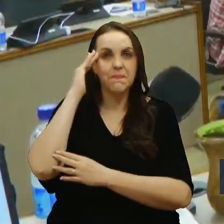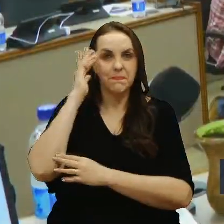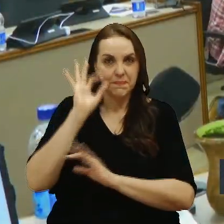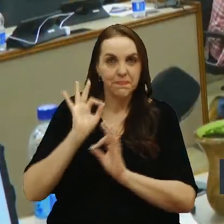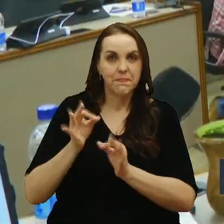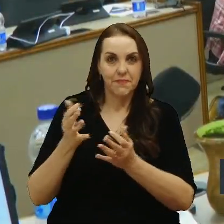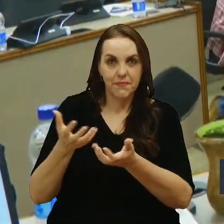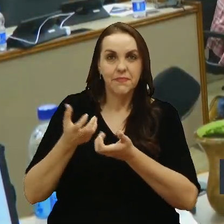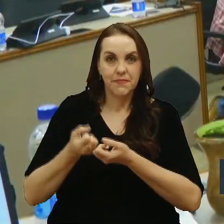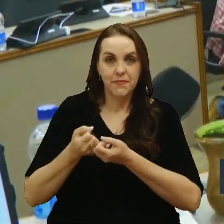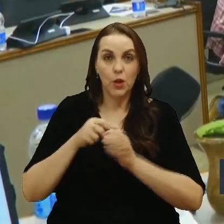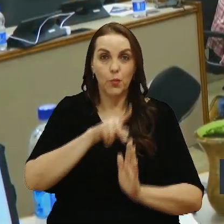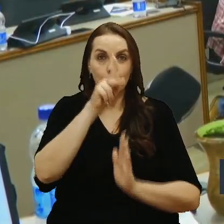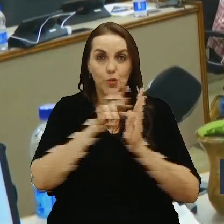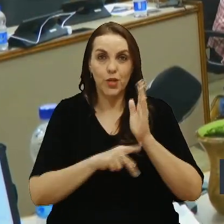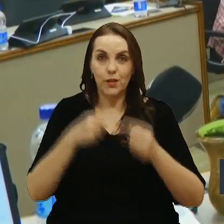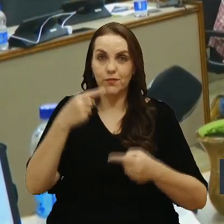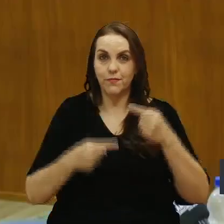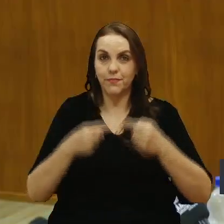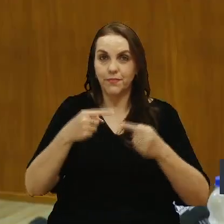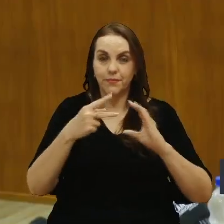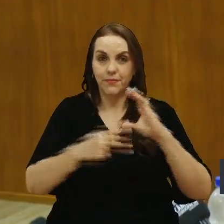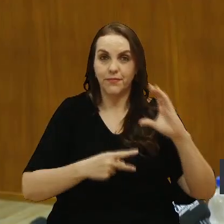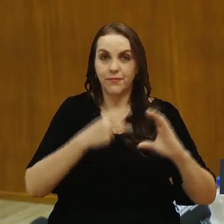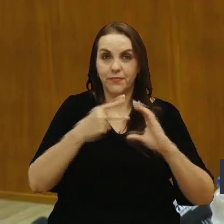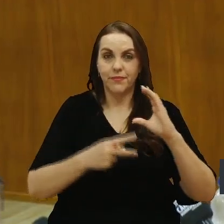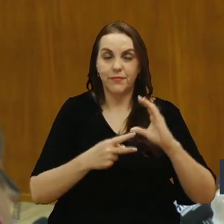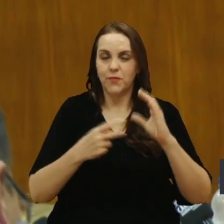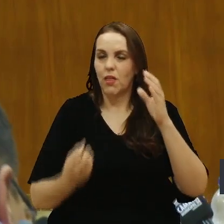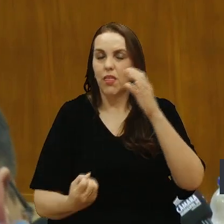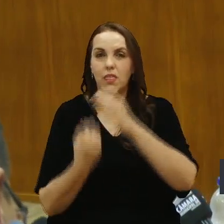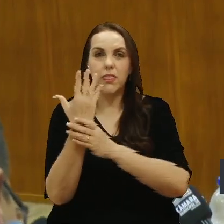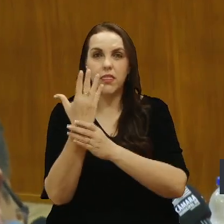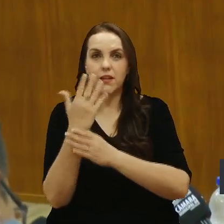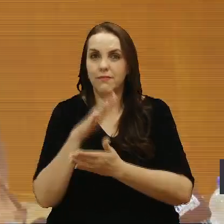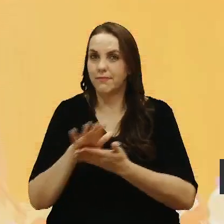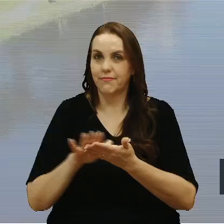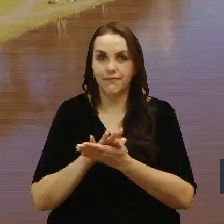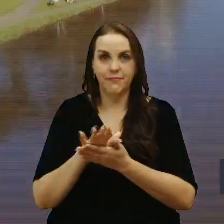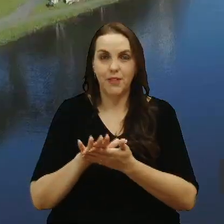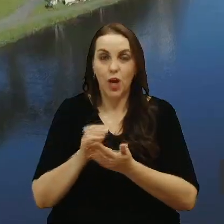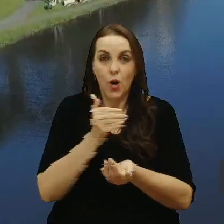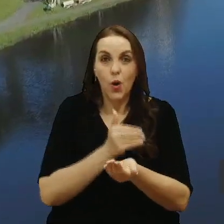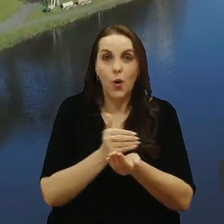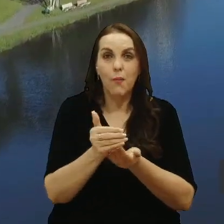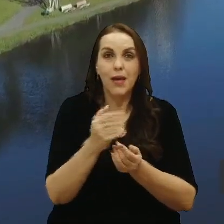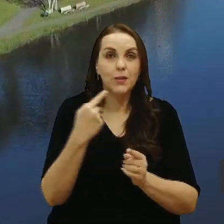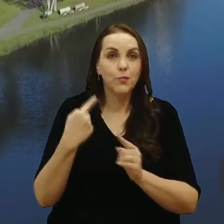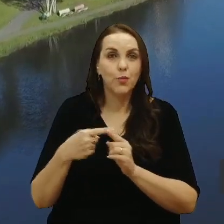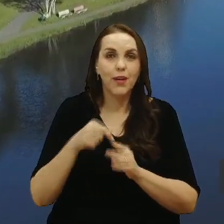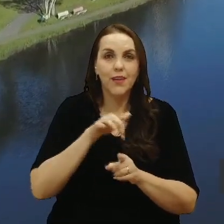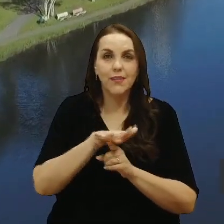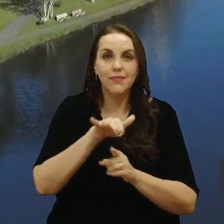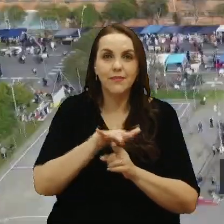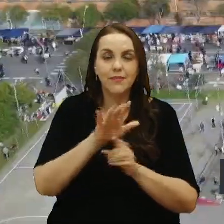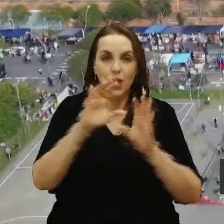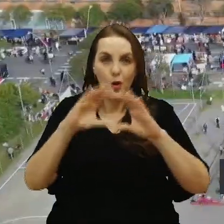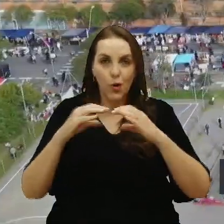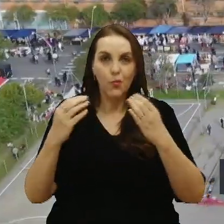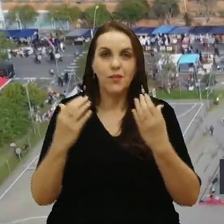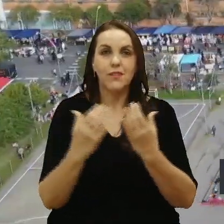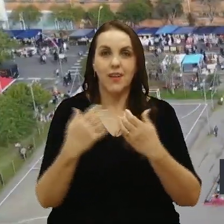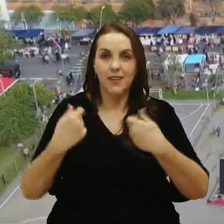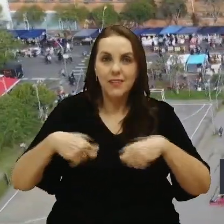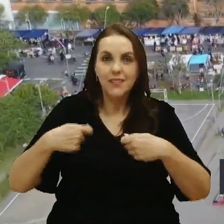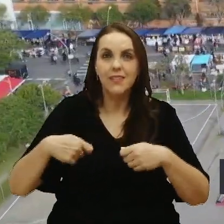Os projetos discutidos na Câmara não surgem do nada. Eles nascem das demandas da comunidade, das necessidades